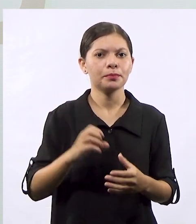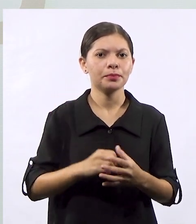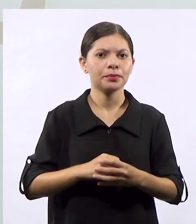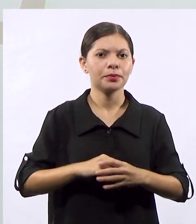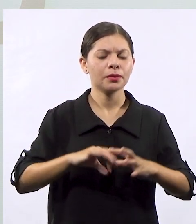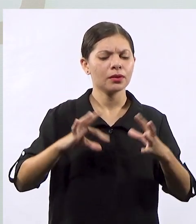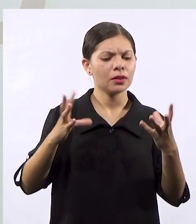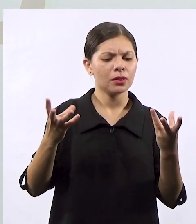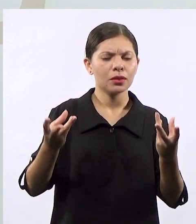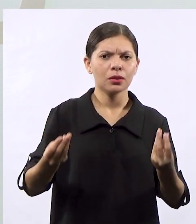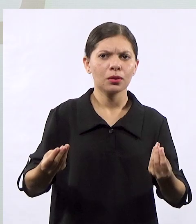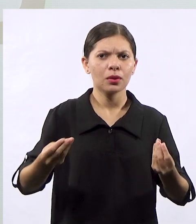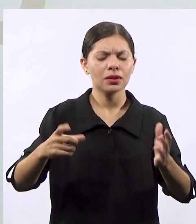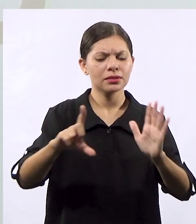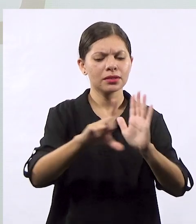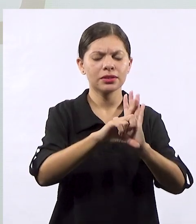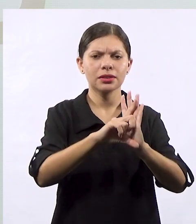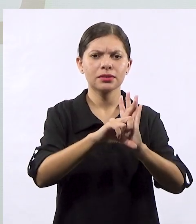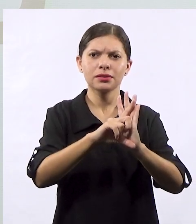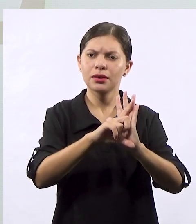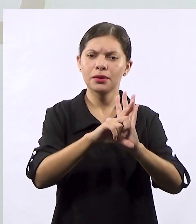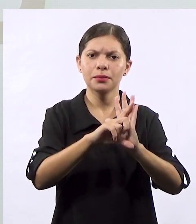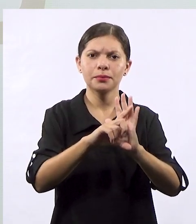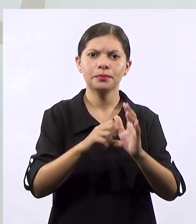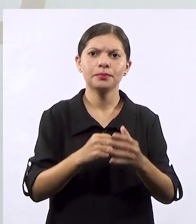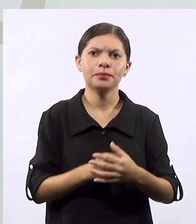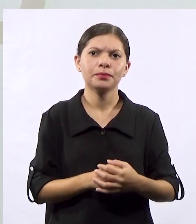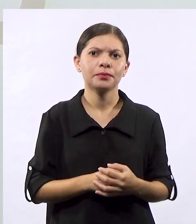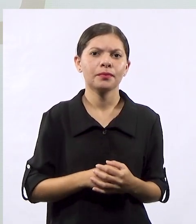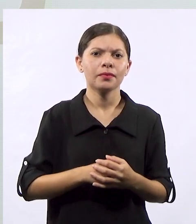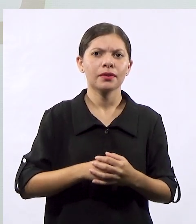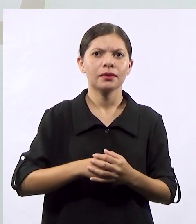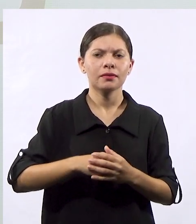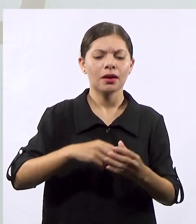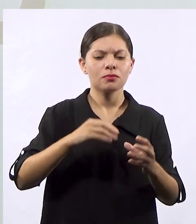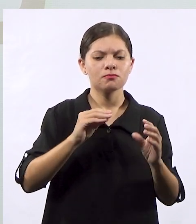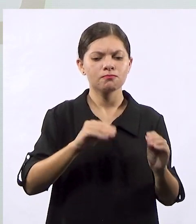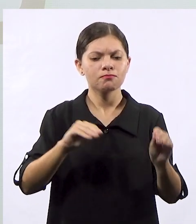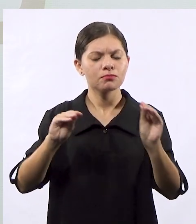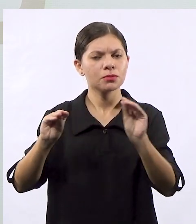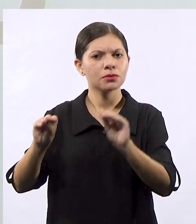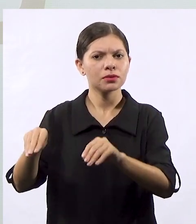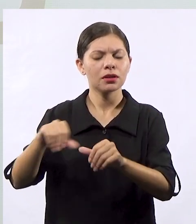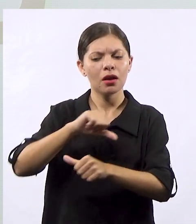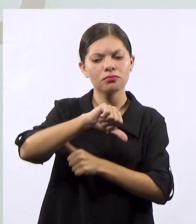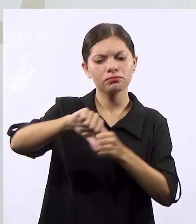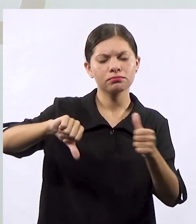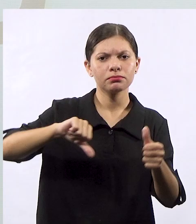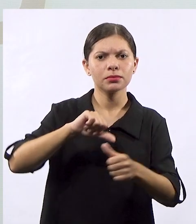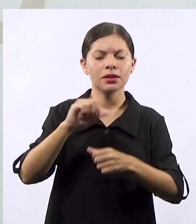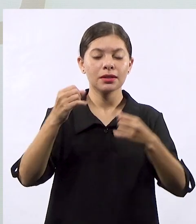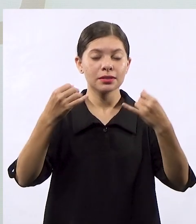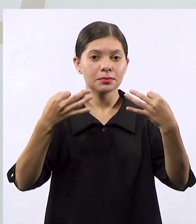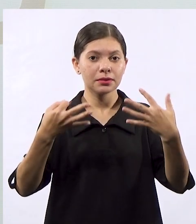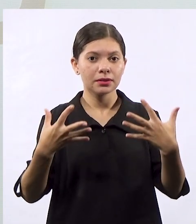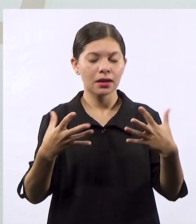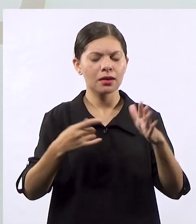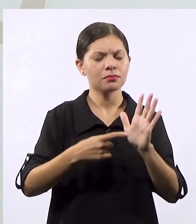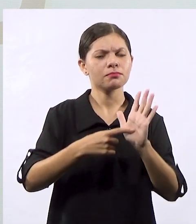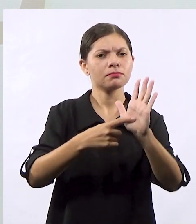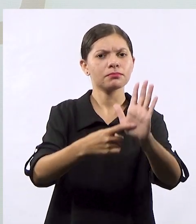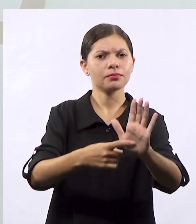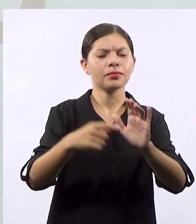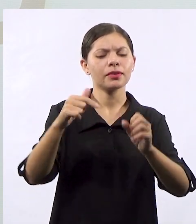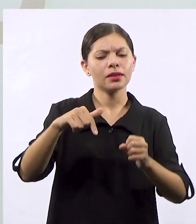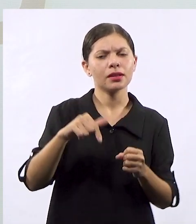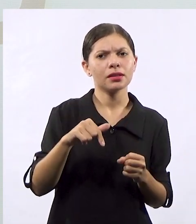demais, o restante da legislação vai se desmembrar para explicar e para